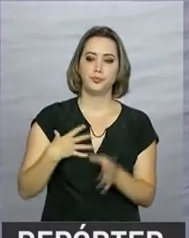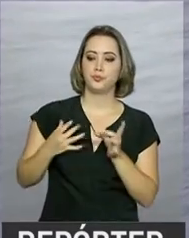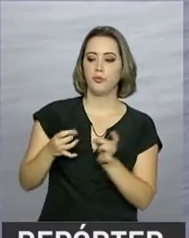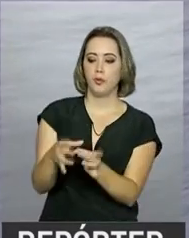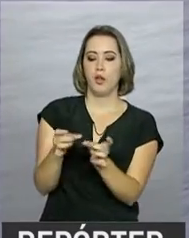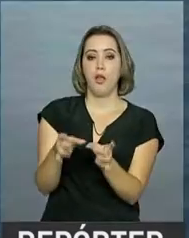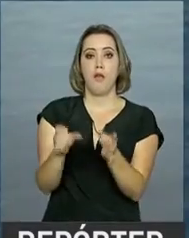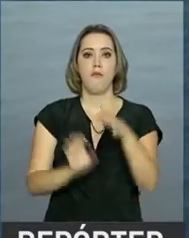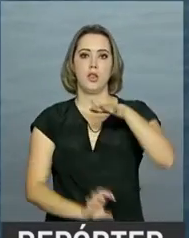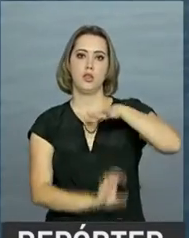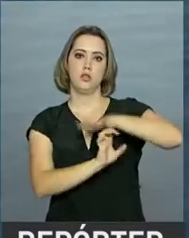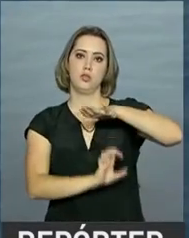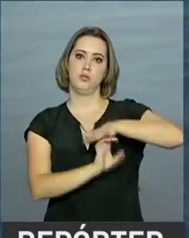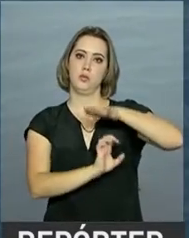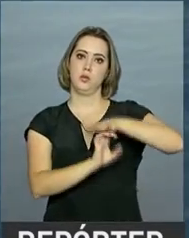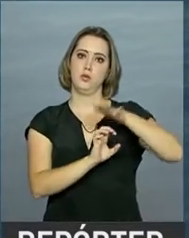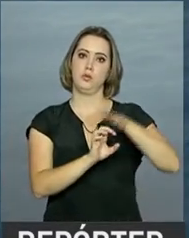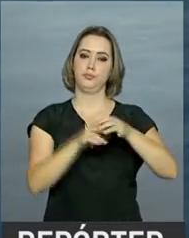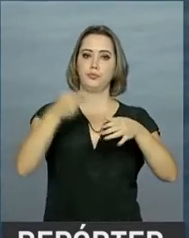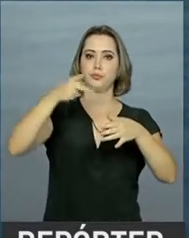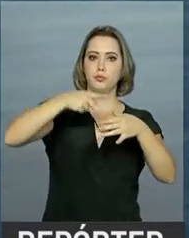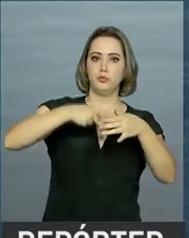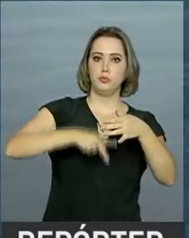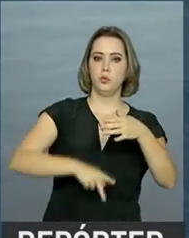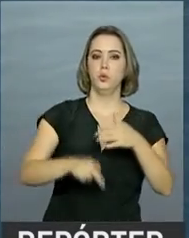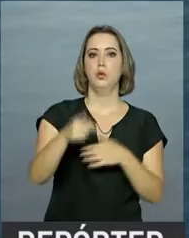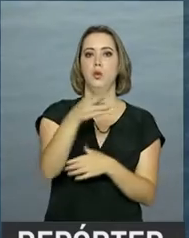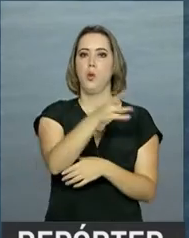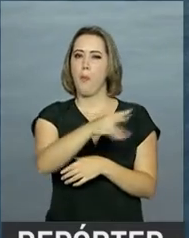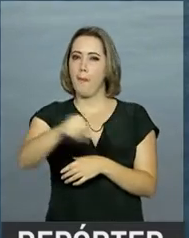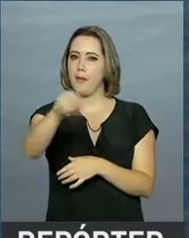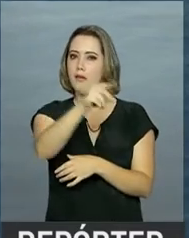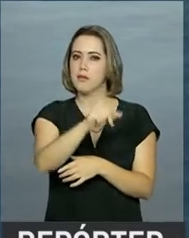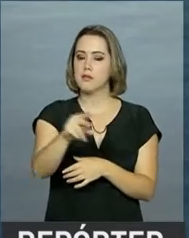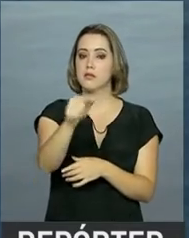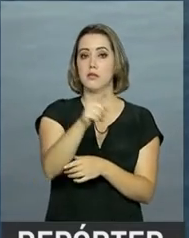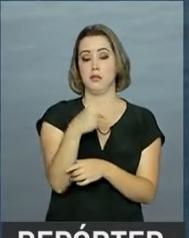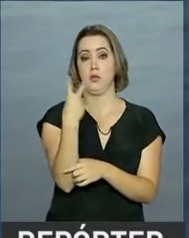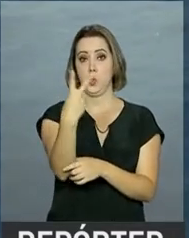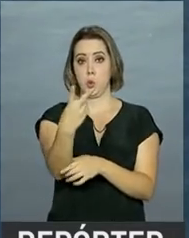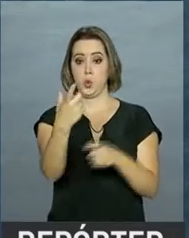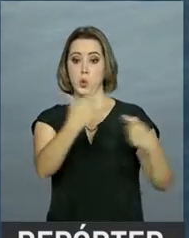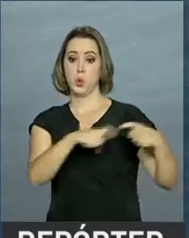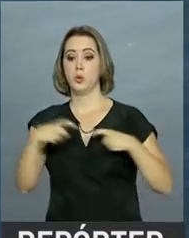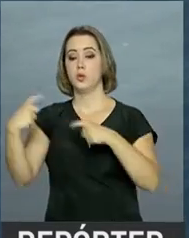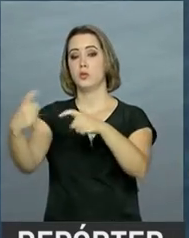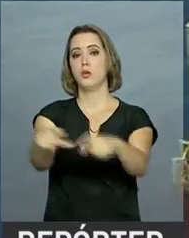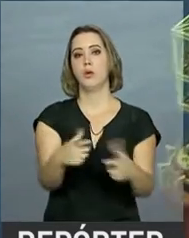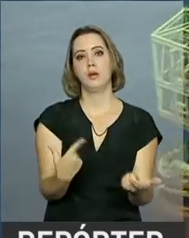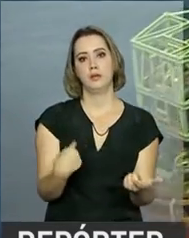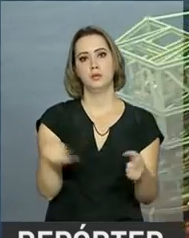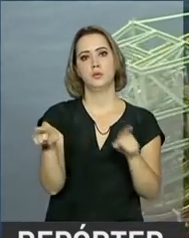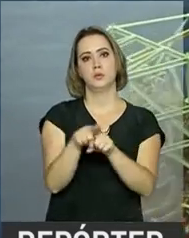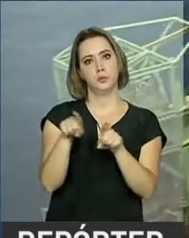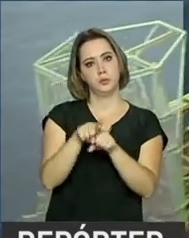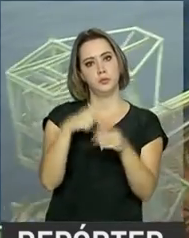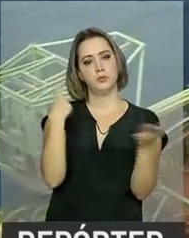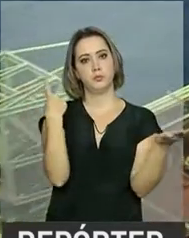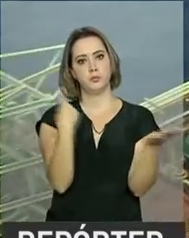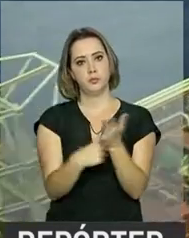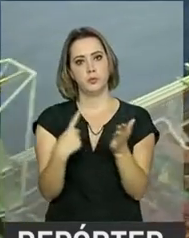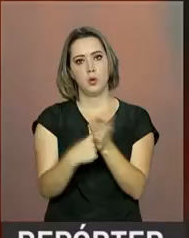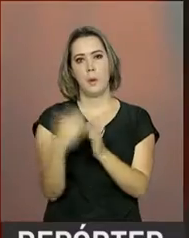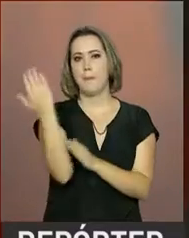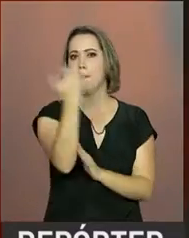para total na exploração do pré sal os campos de iara e lapa o acordo também prevê venda de metade da